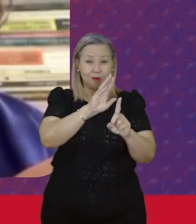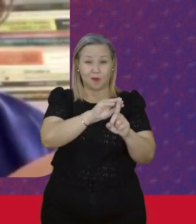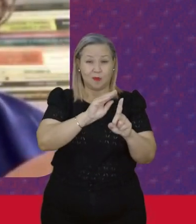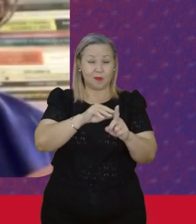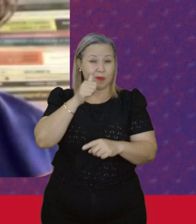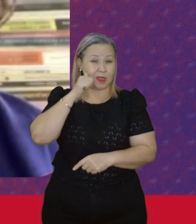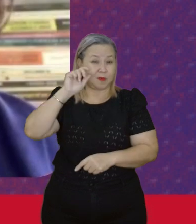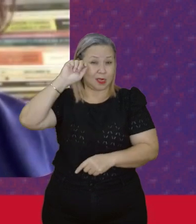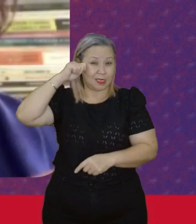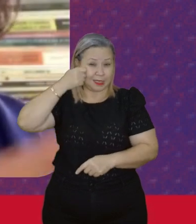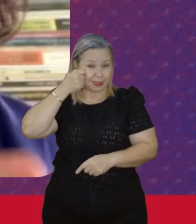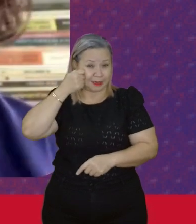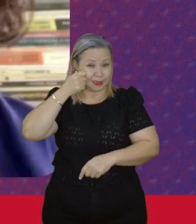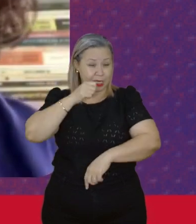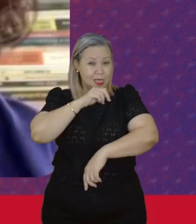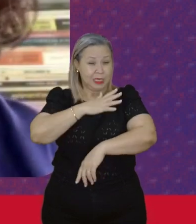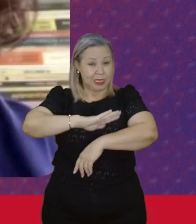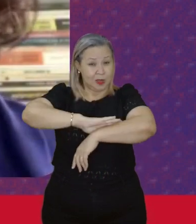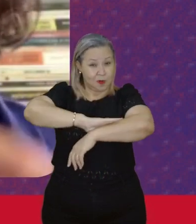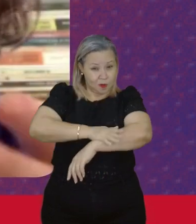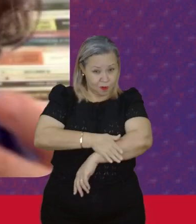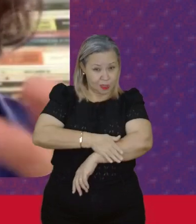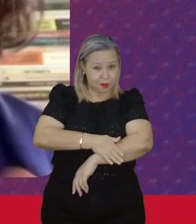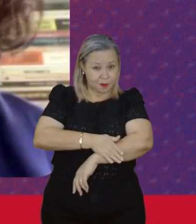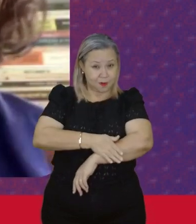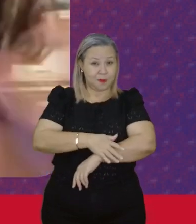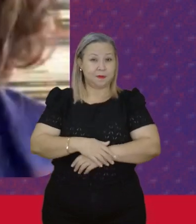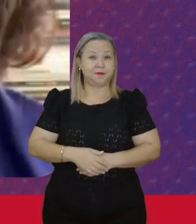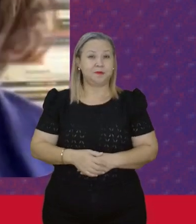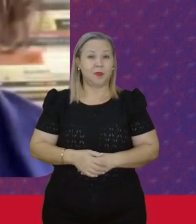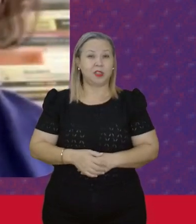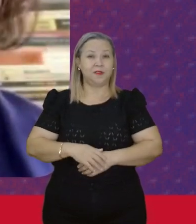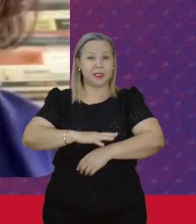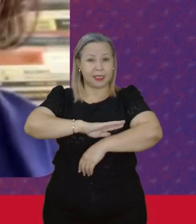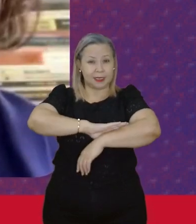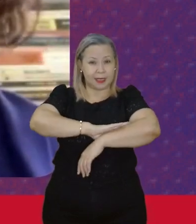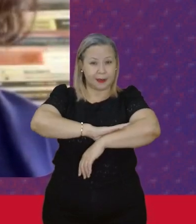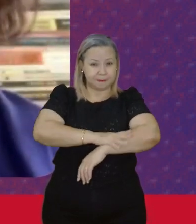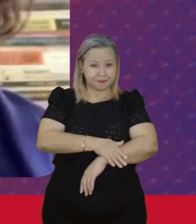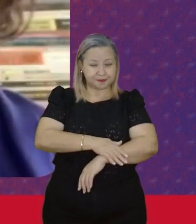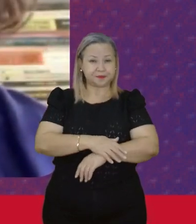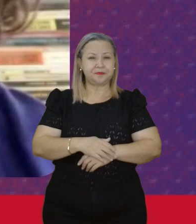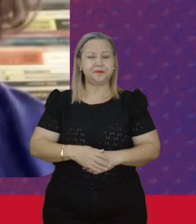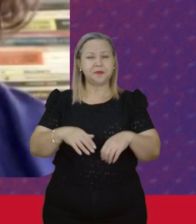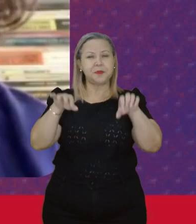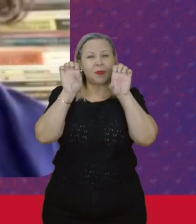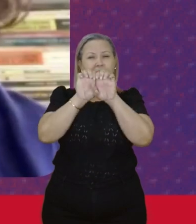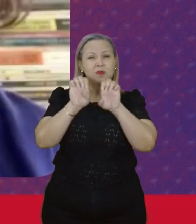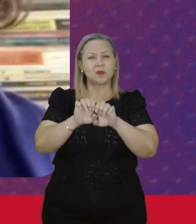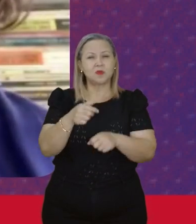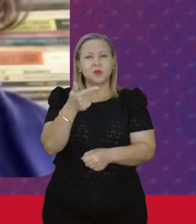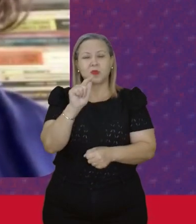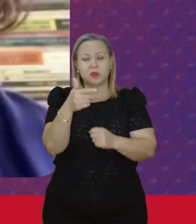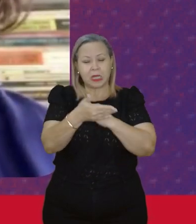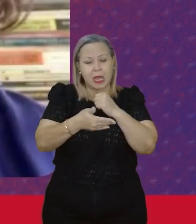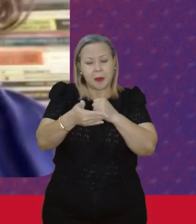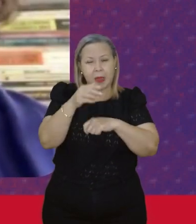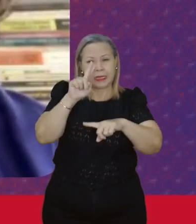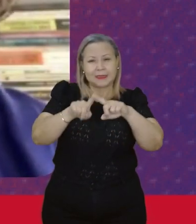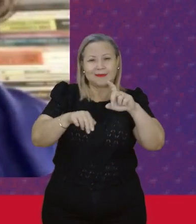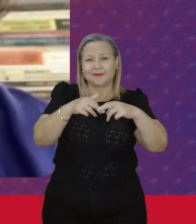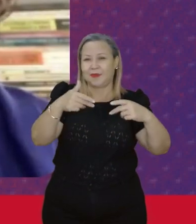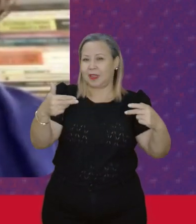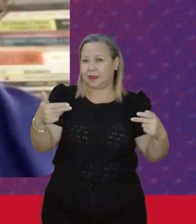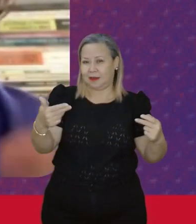O racismo que daí que se estrutura no processo da escravidão tinha base material, que